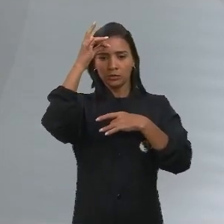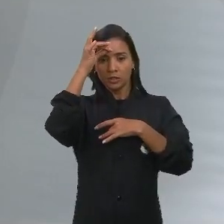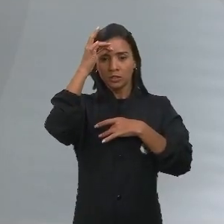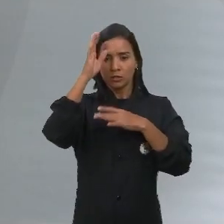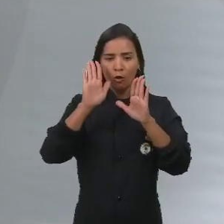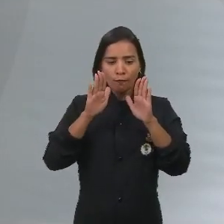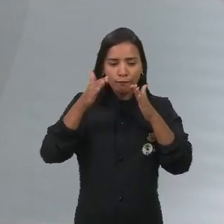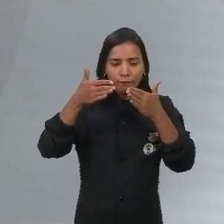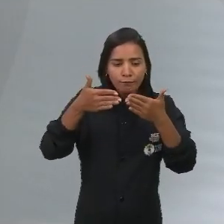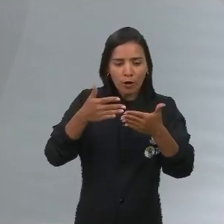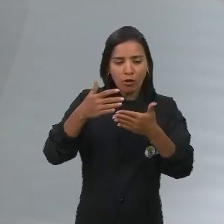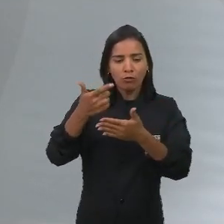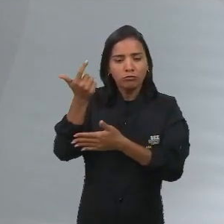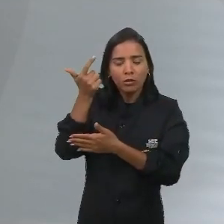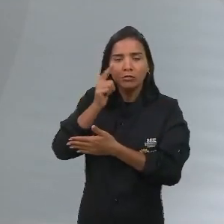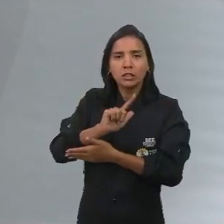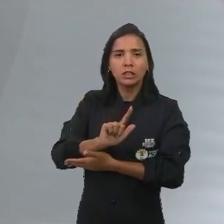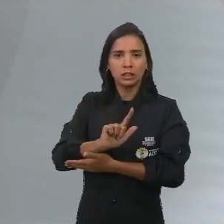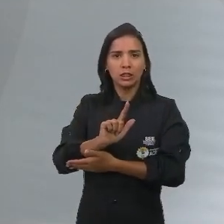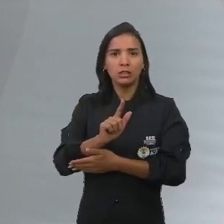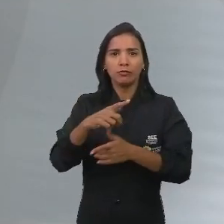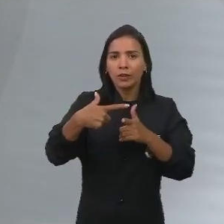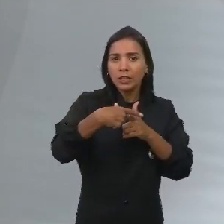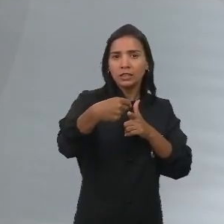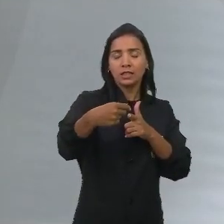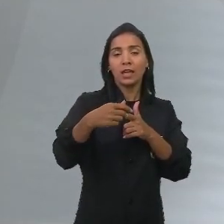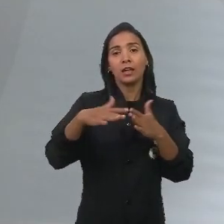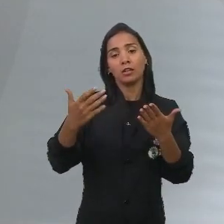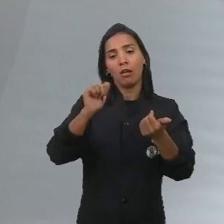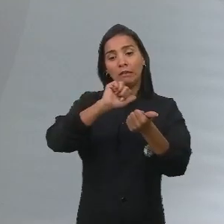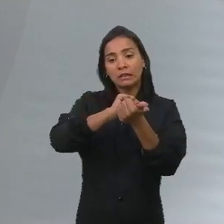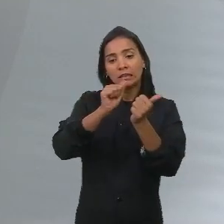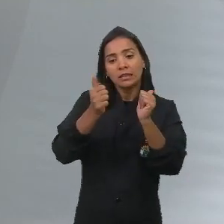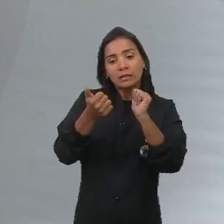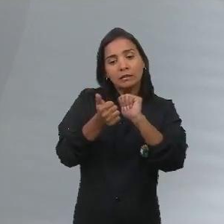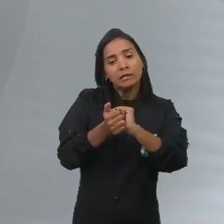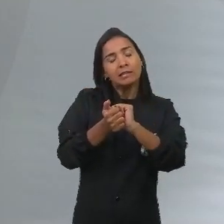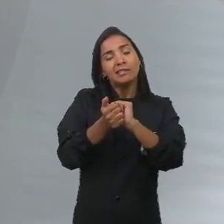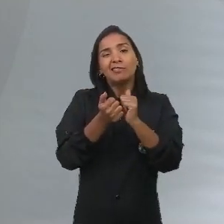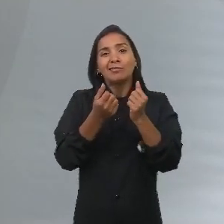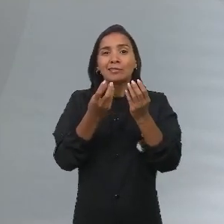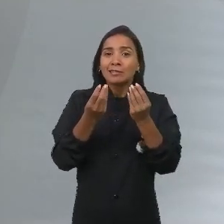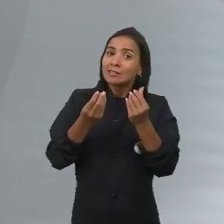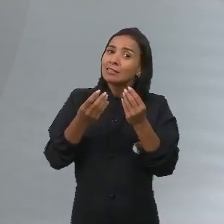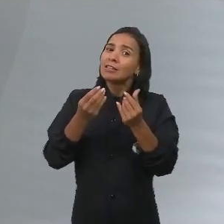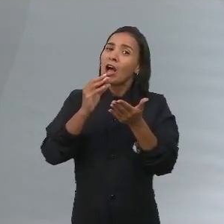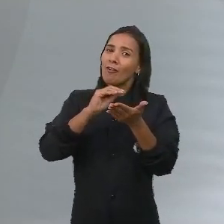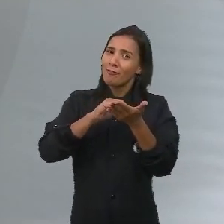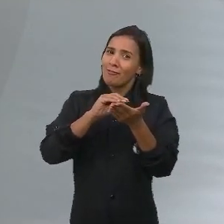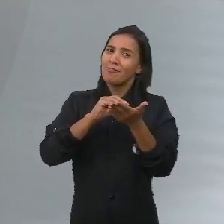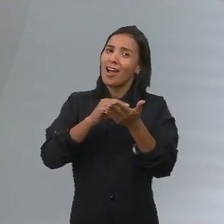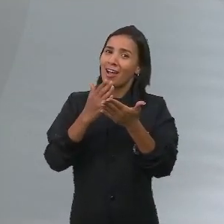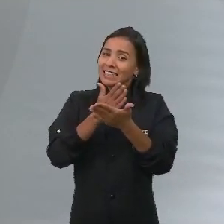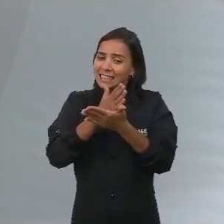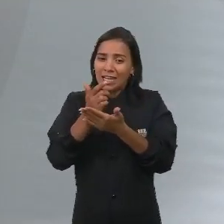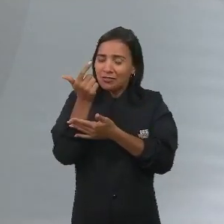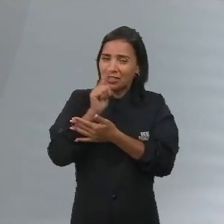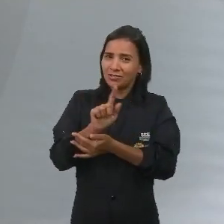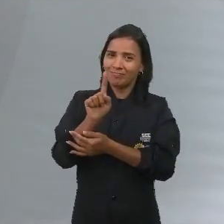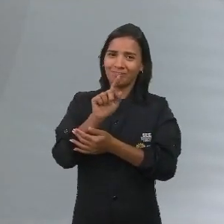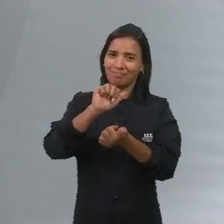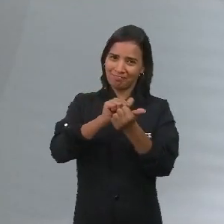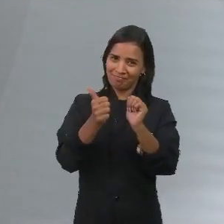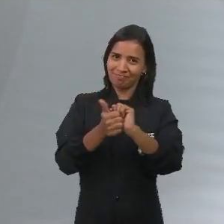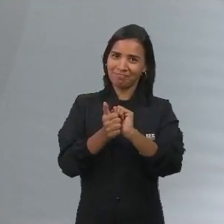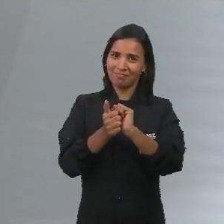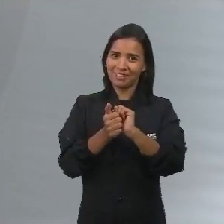resultado acaba que essa adaptação não é tão enfática já que no jogo seria uma das suas principais características